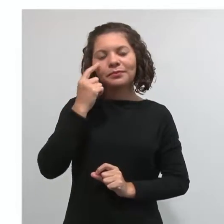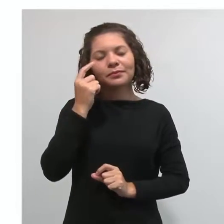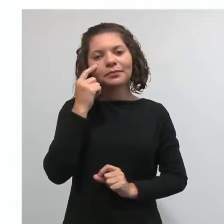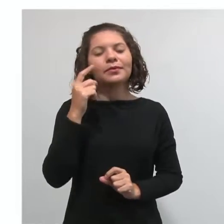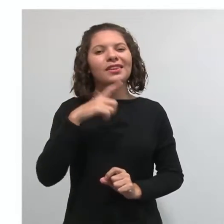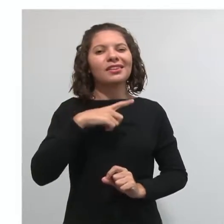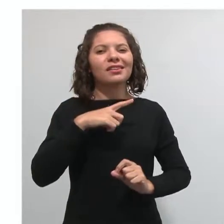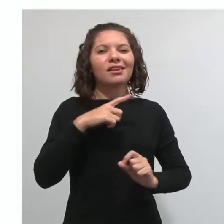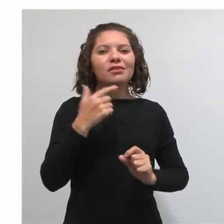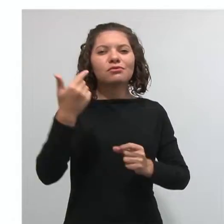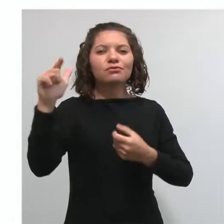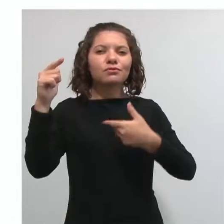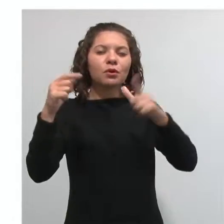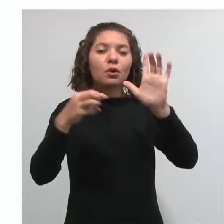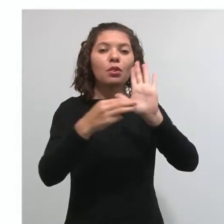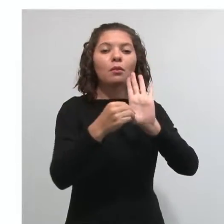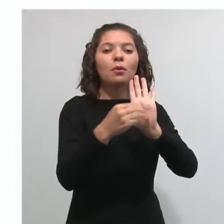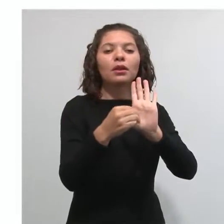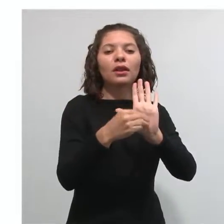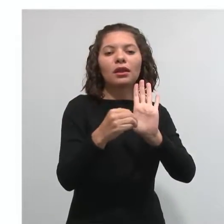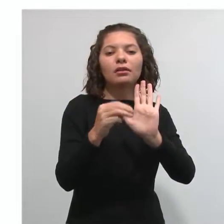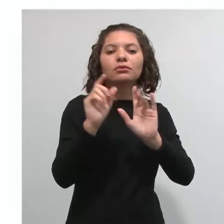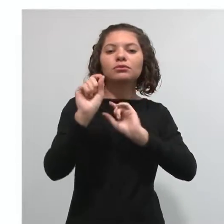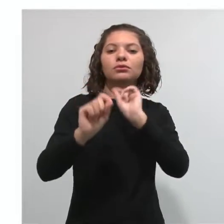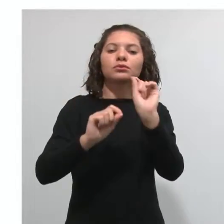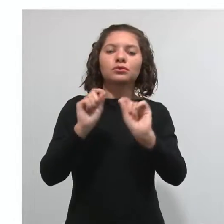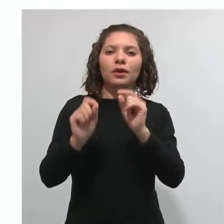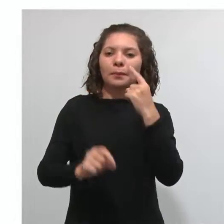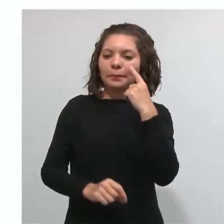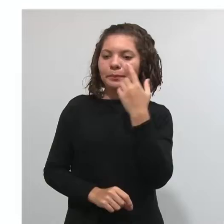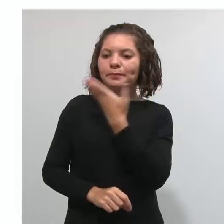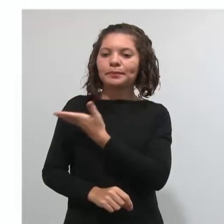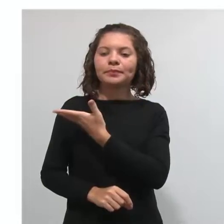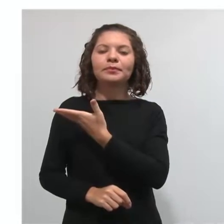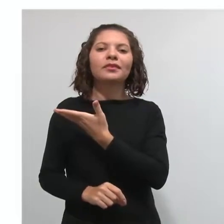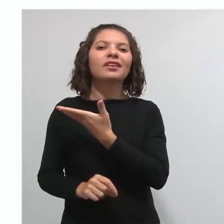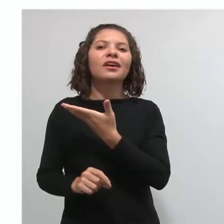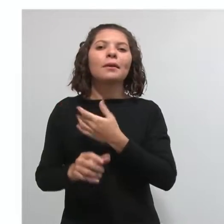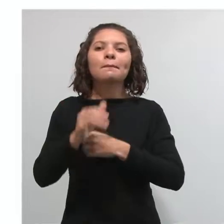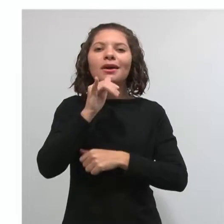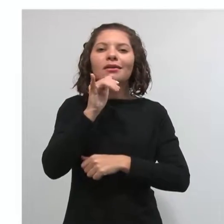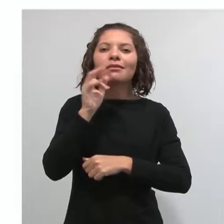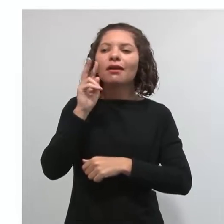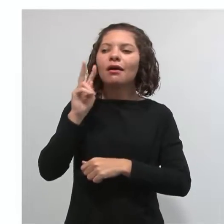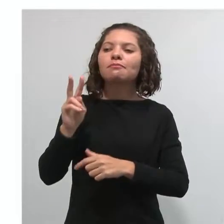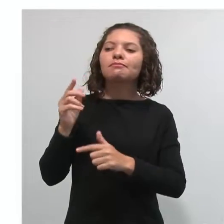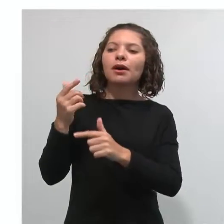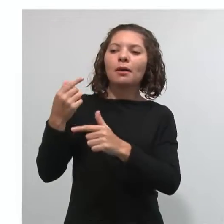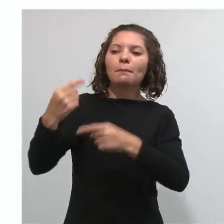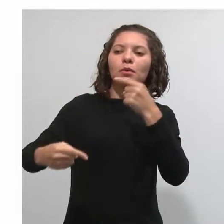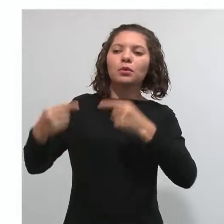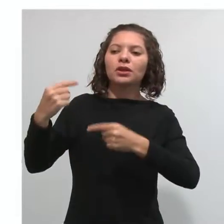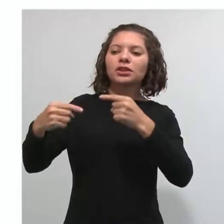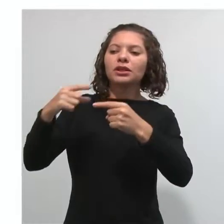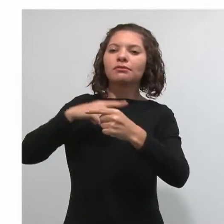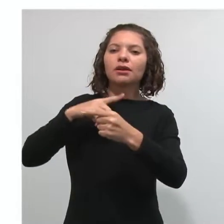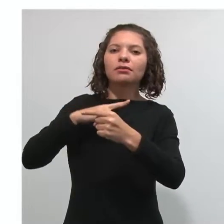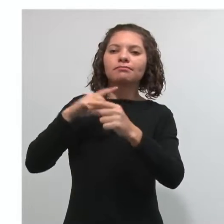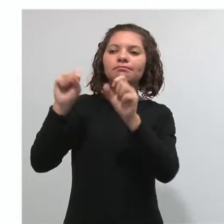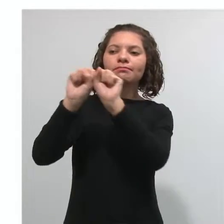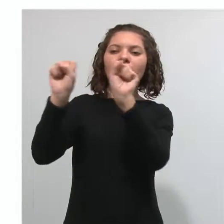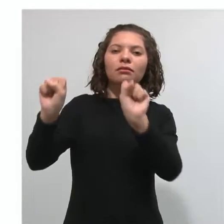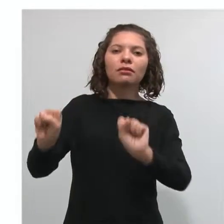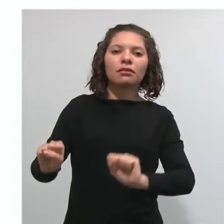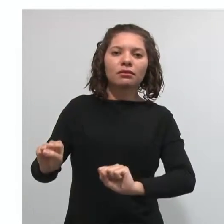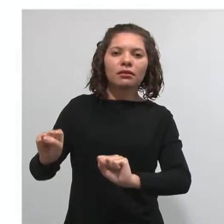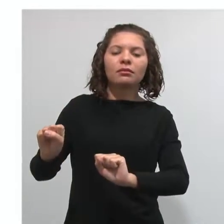outros modelos, né, um modelo de coalizão de defesa, que olha para a política como um conjunto de subsistemas, né, estáveis, que